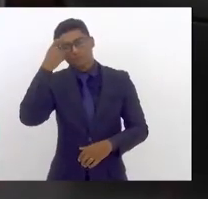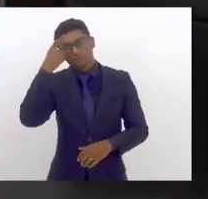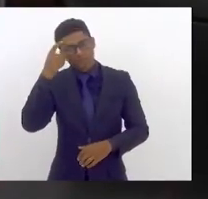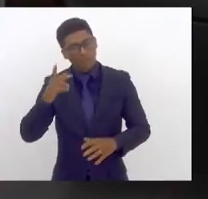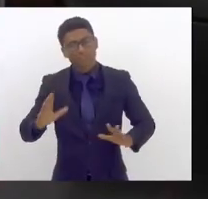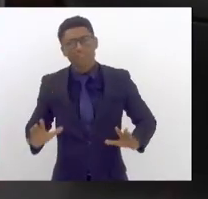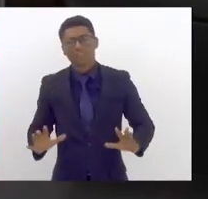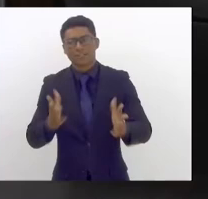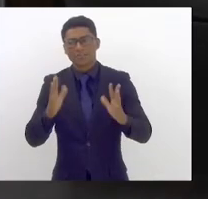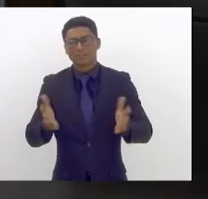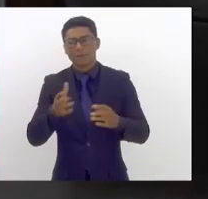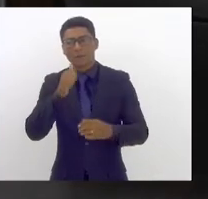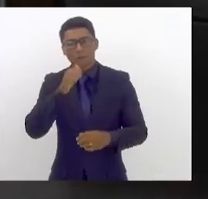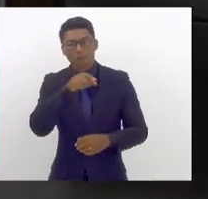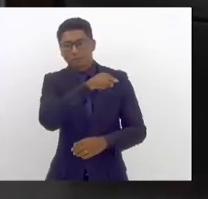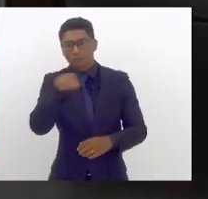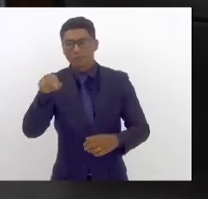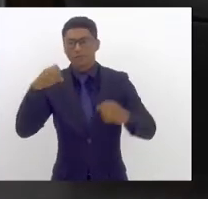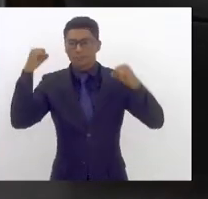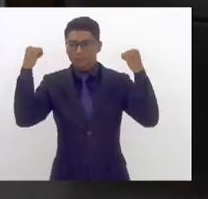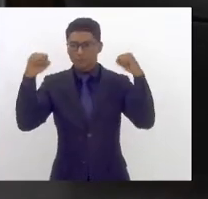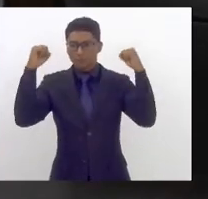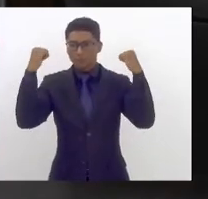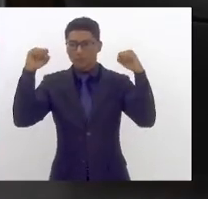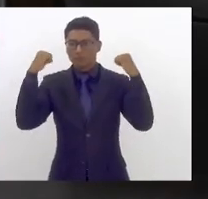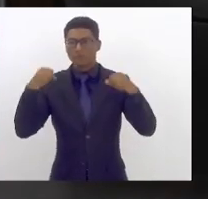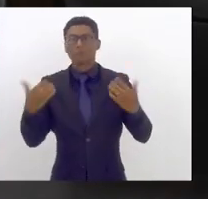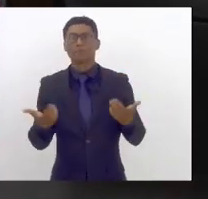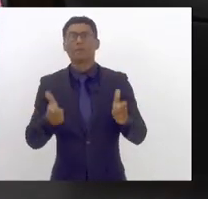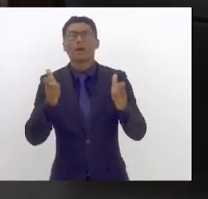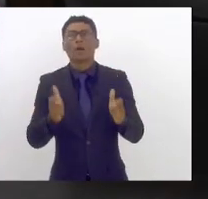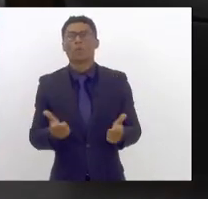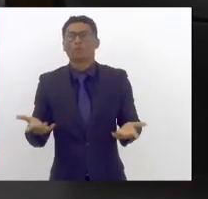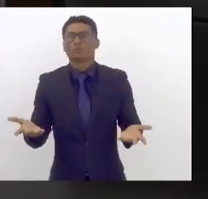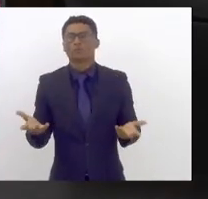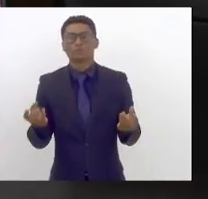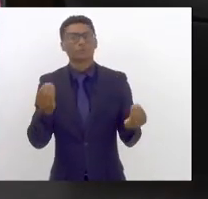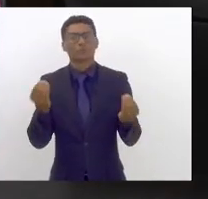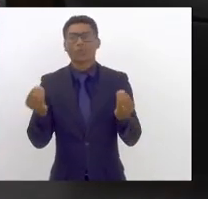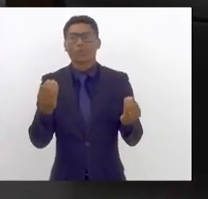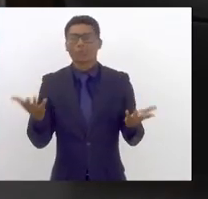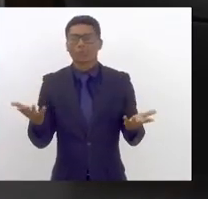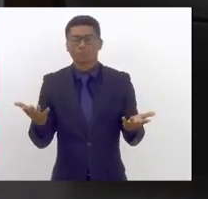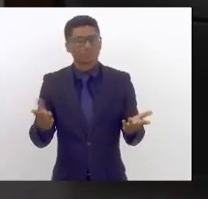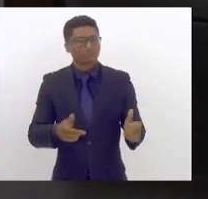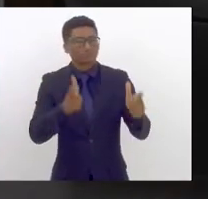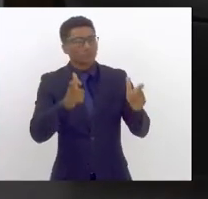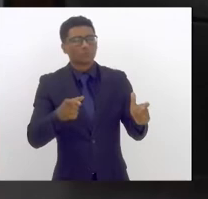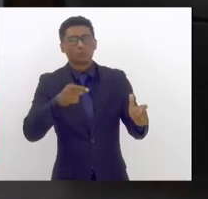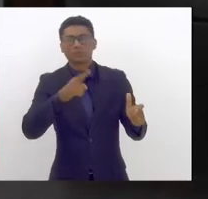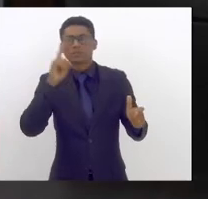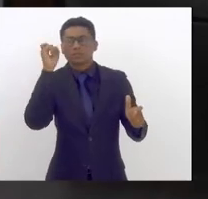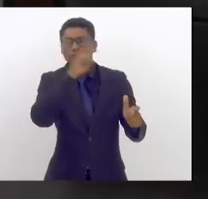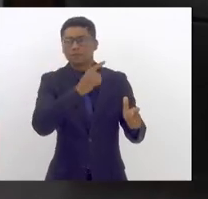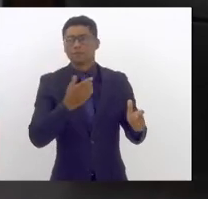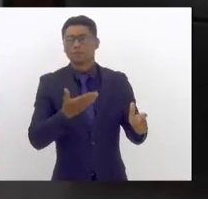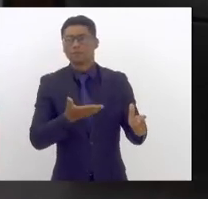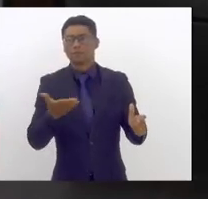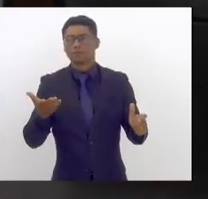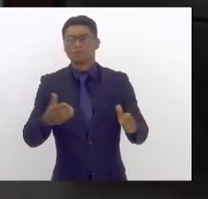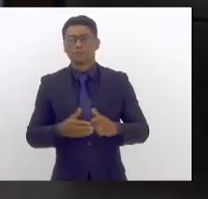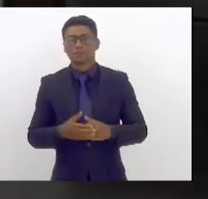incentivar as mulheres a fazer uma atividade física onde como num território tão difícil e é importante